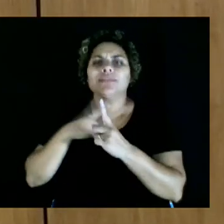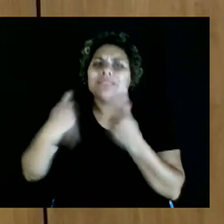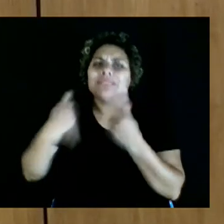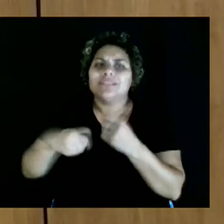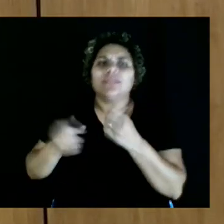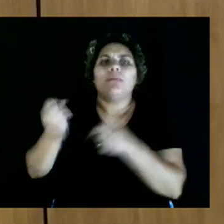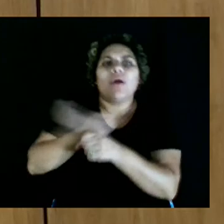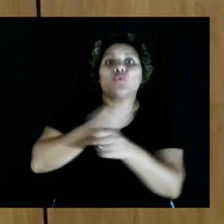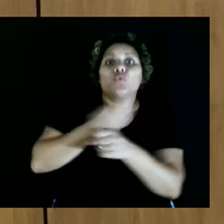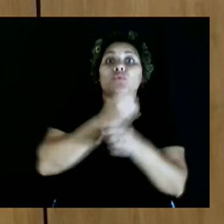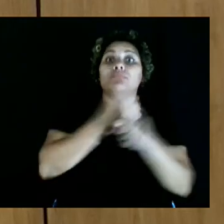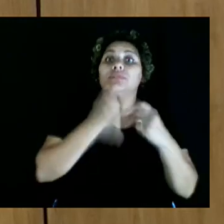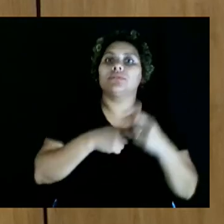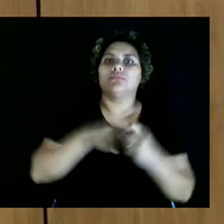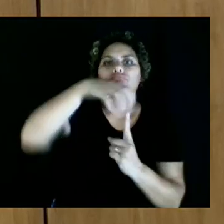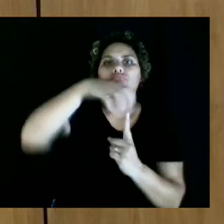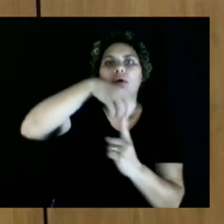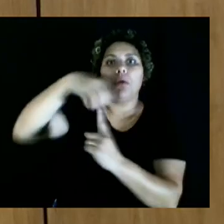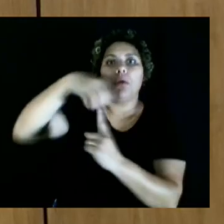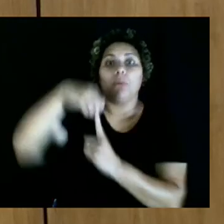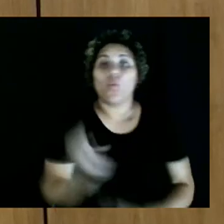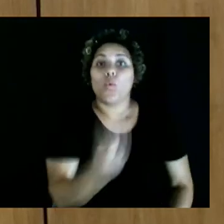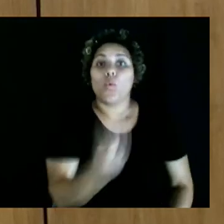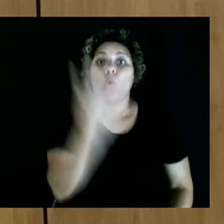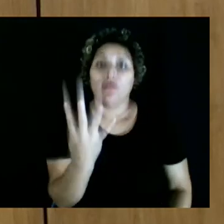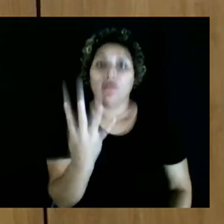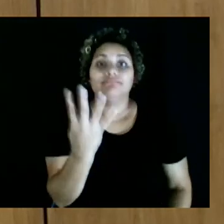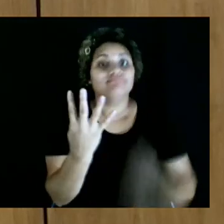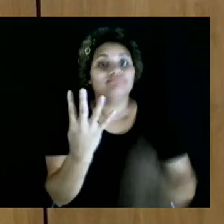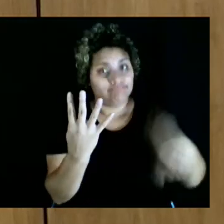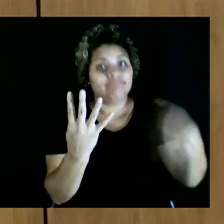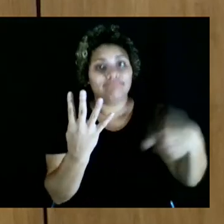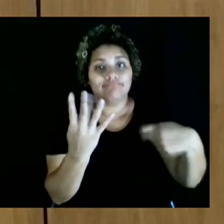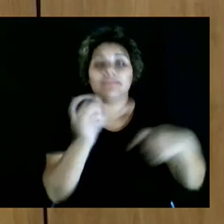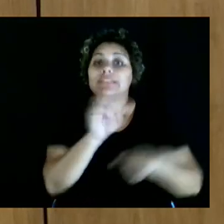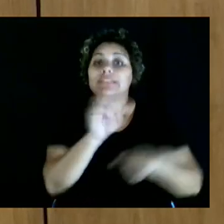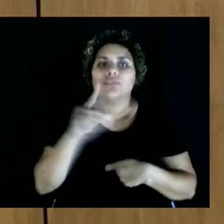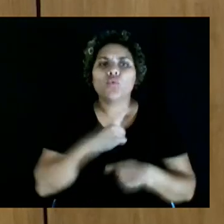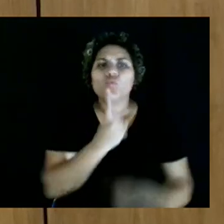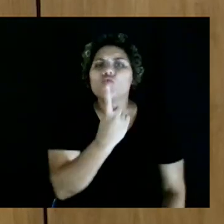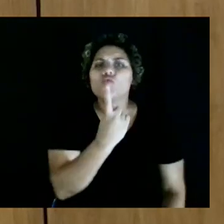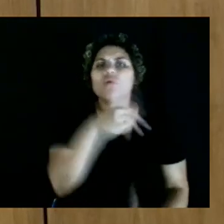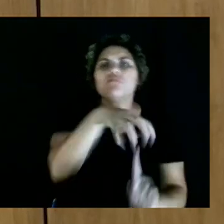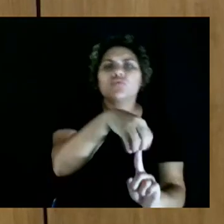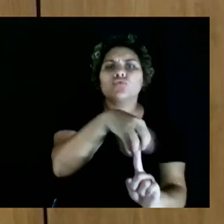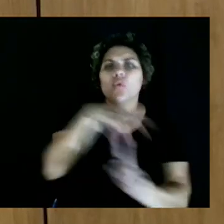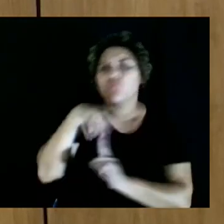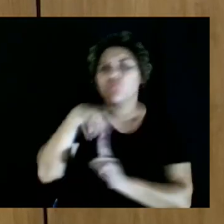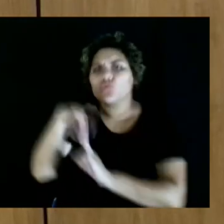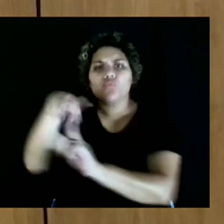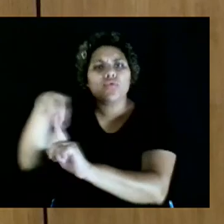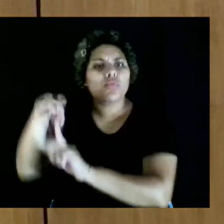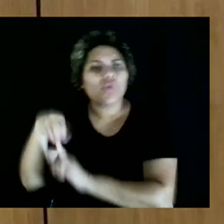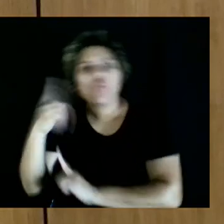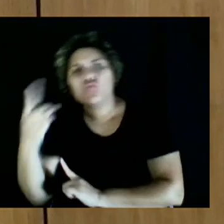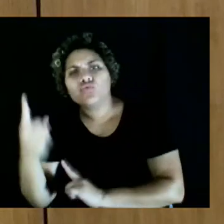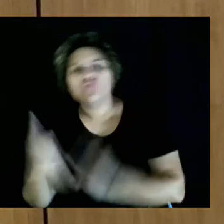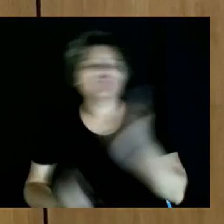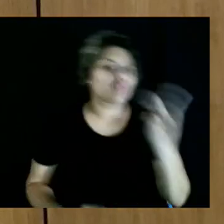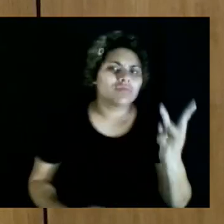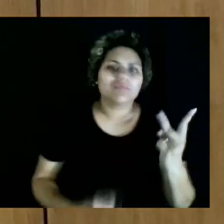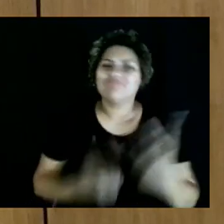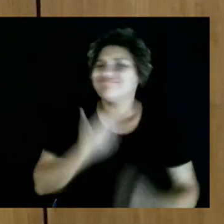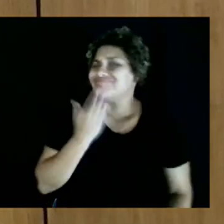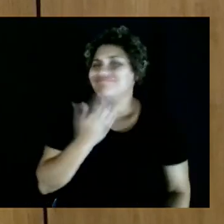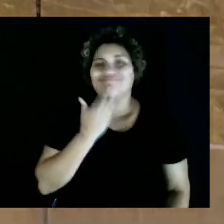4, porque por mais que você coloque um ecoponto, mais um ou mais 2 ecopontos, você não vai conseguir atingir uma